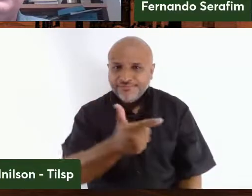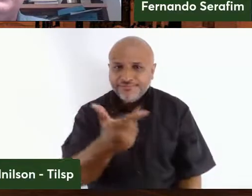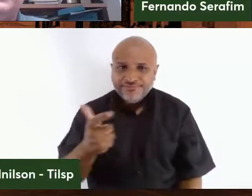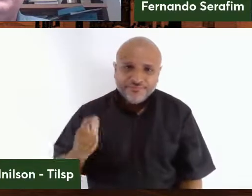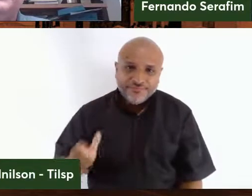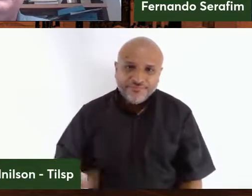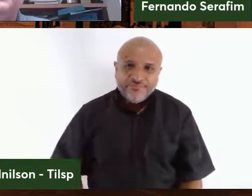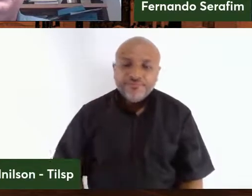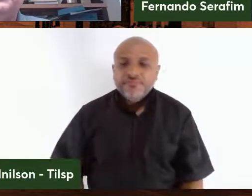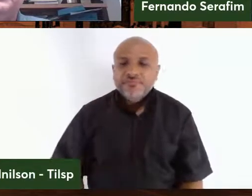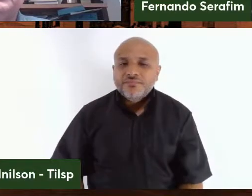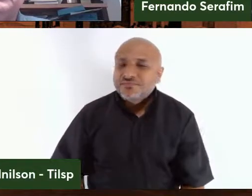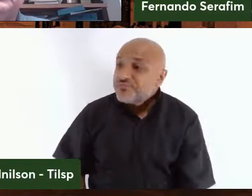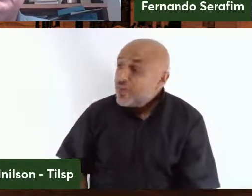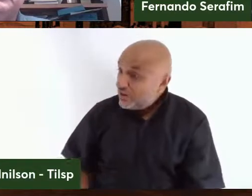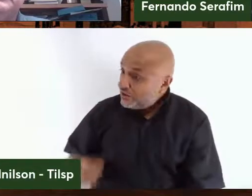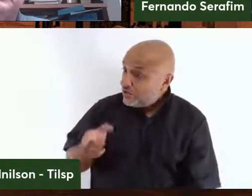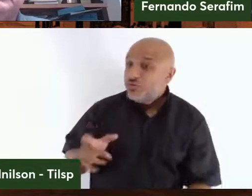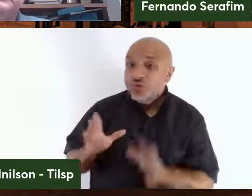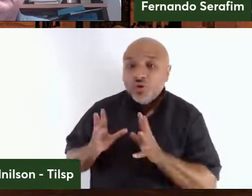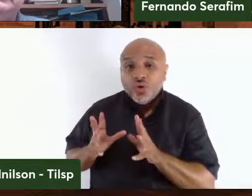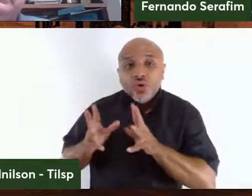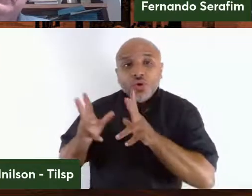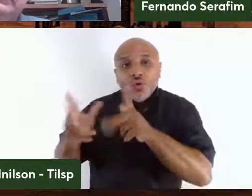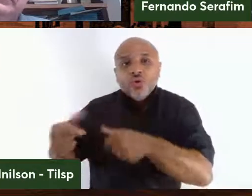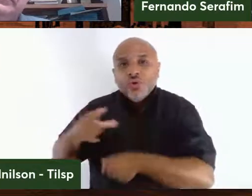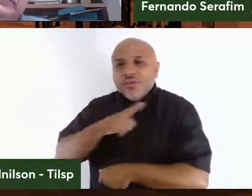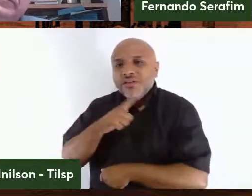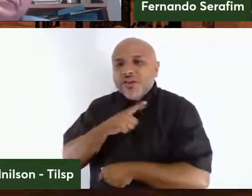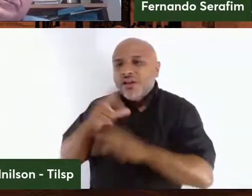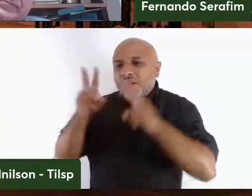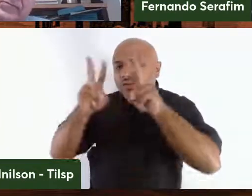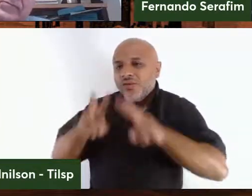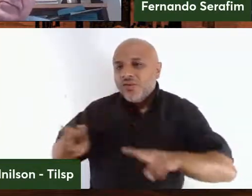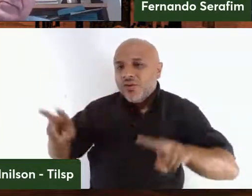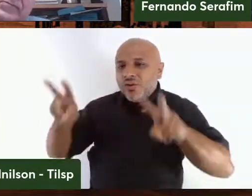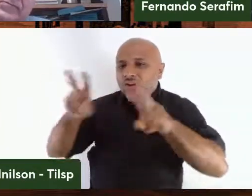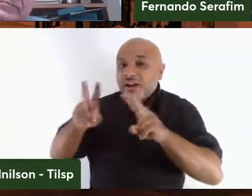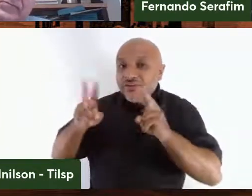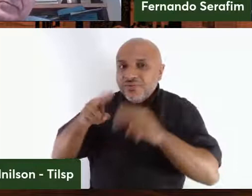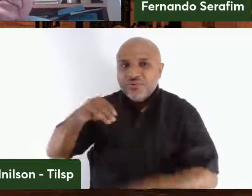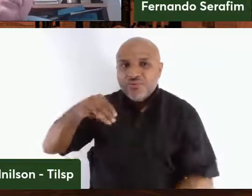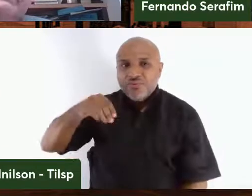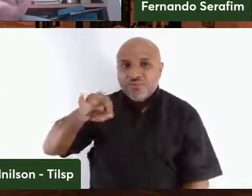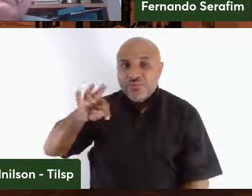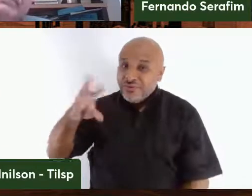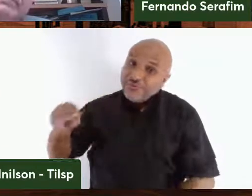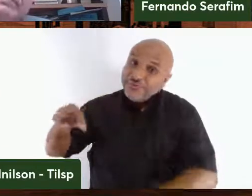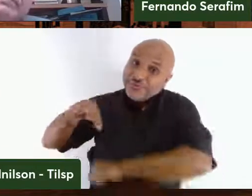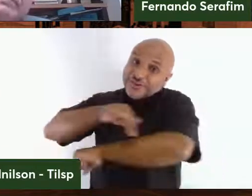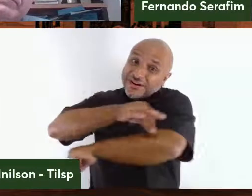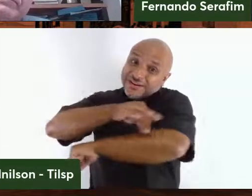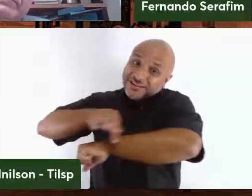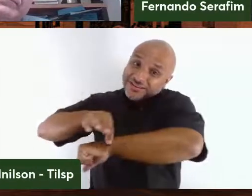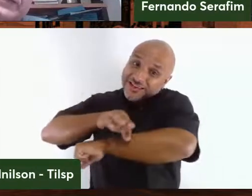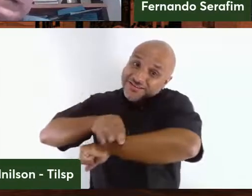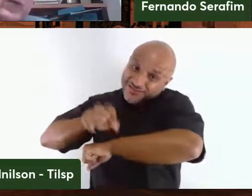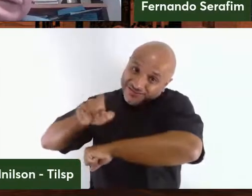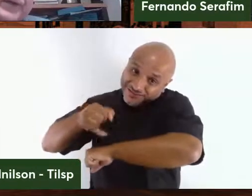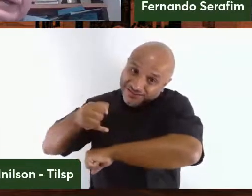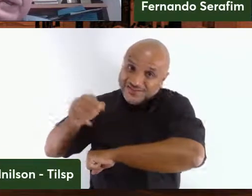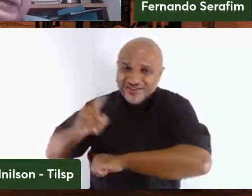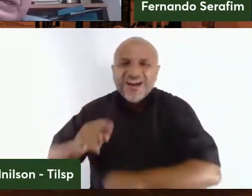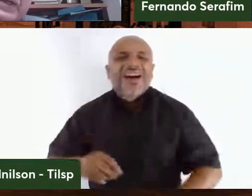Uhum. E isso tudo tem muito aí o olhar do Milton, arquiteto também, creio eu, né? Ou não, Milton?